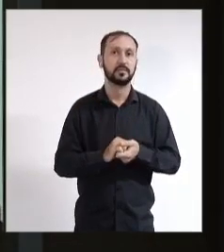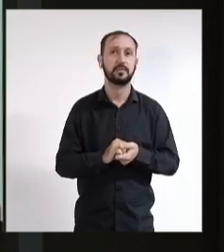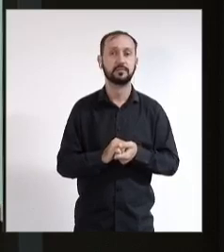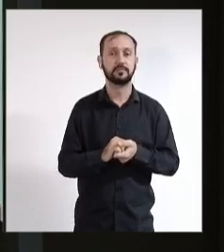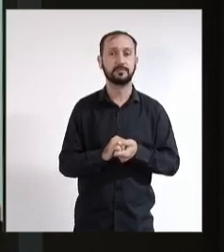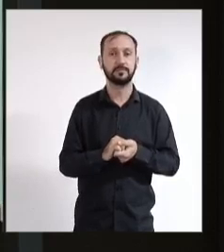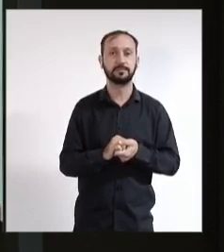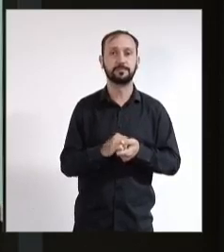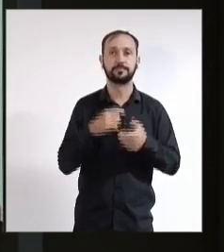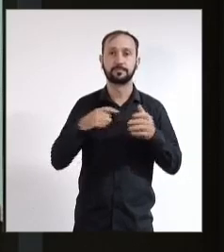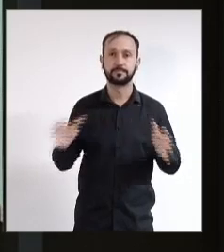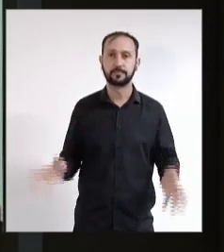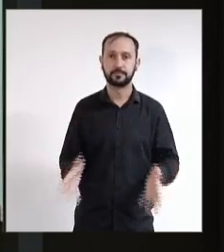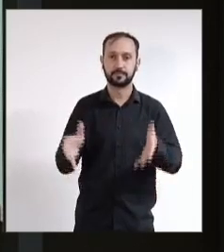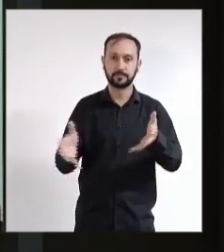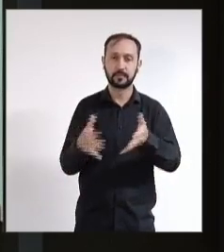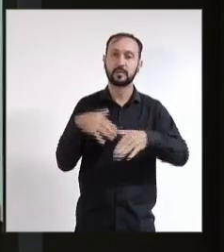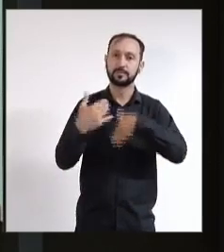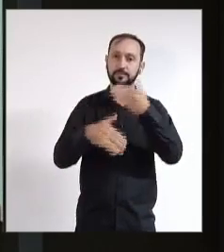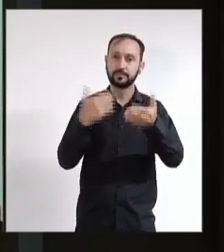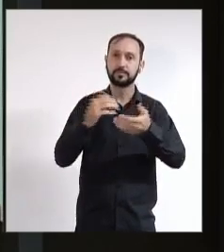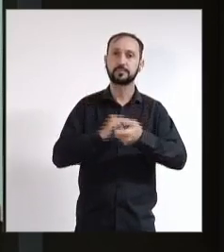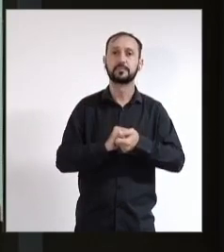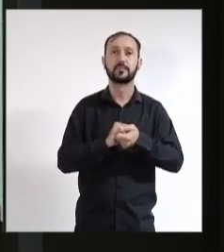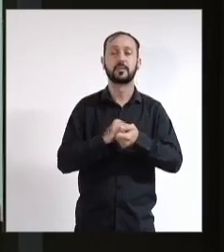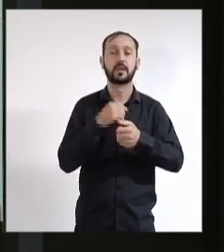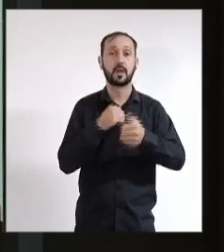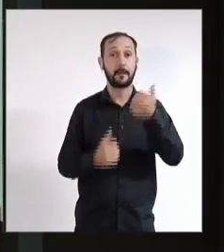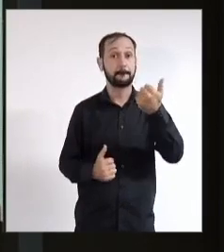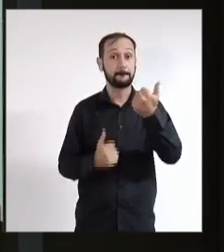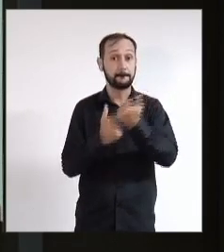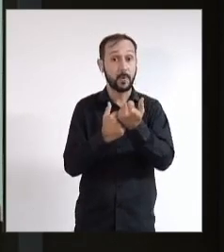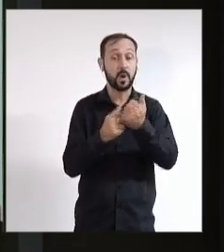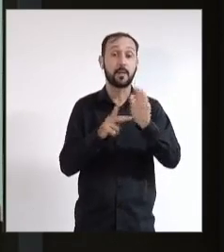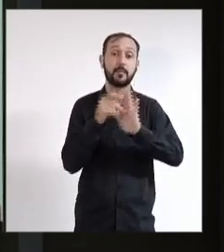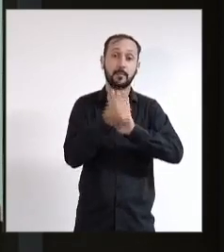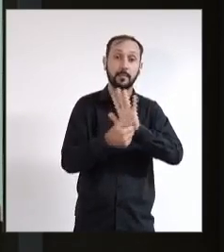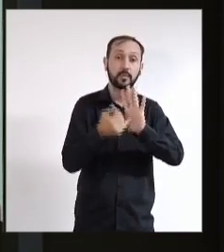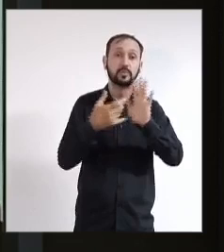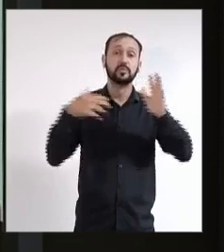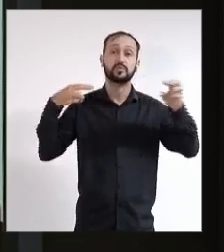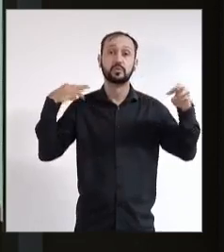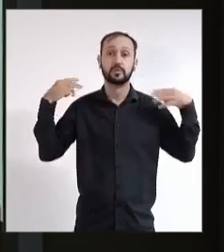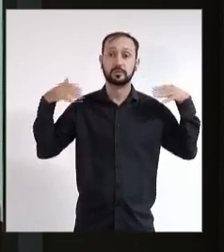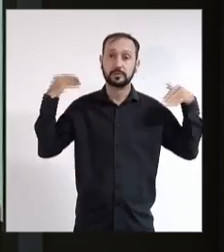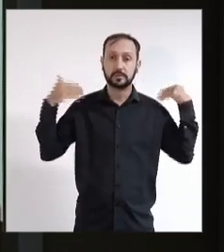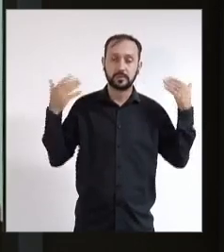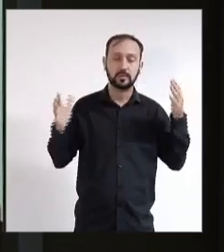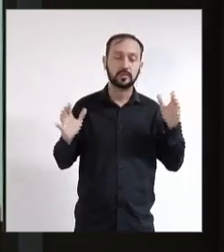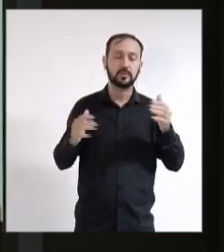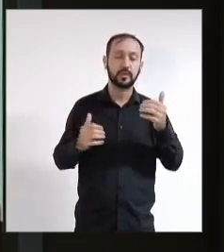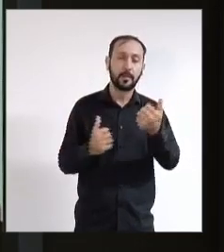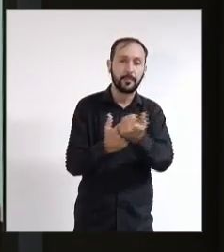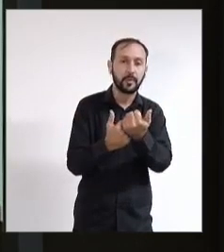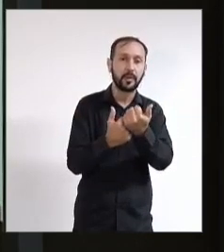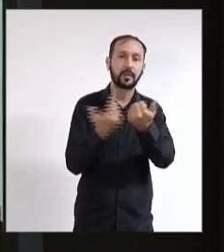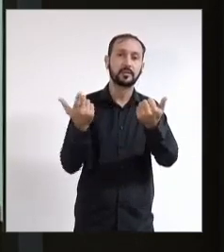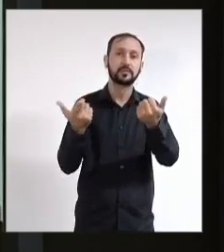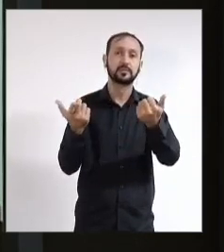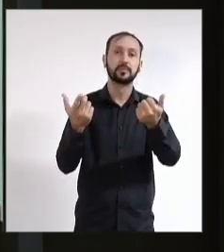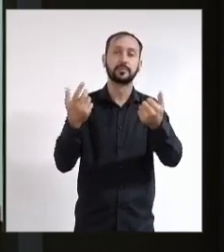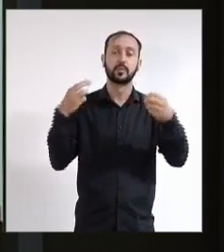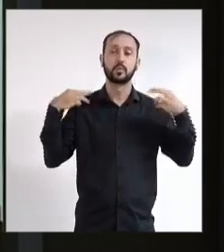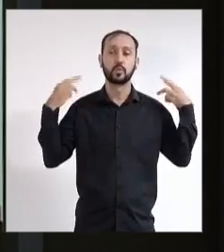pessoas a estimular o desenvolvimento regional e local apoiar os programas né de turismo apoiando é pro por turismo